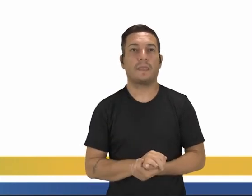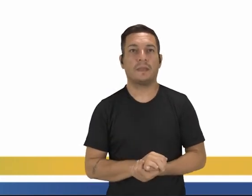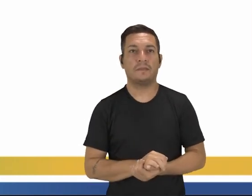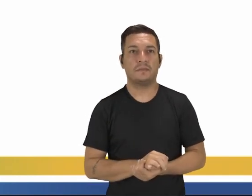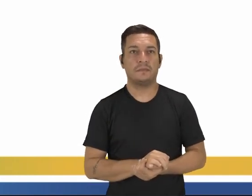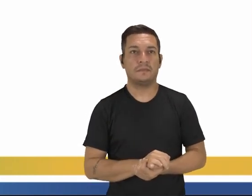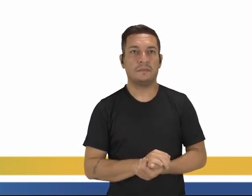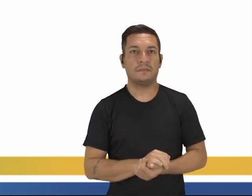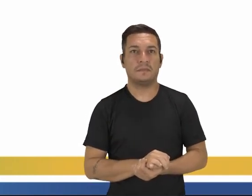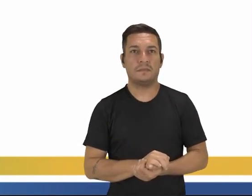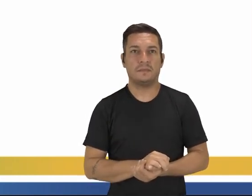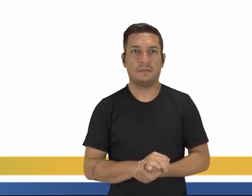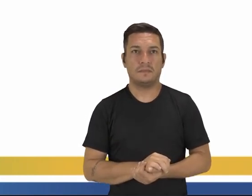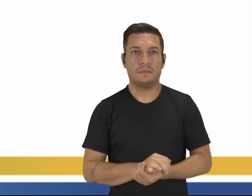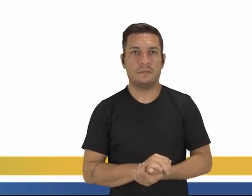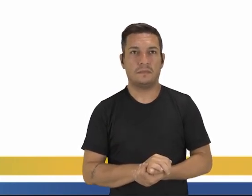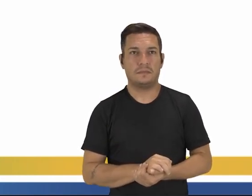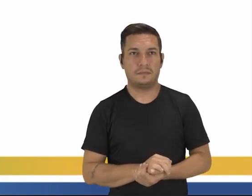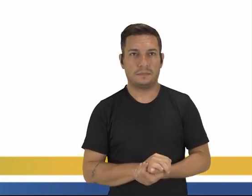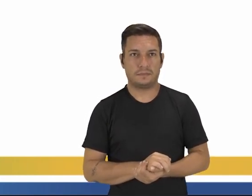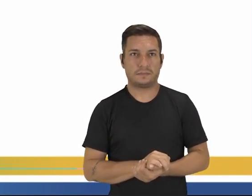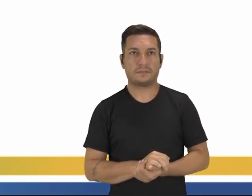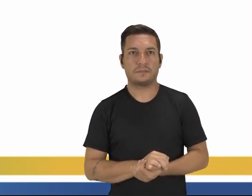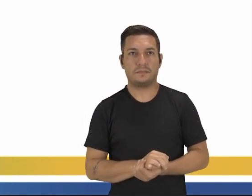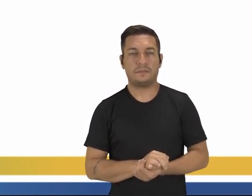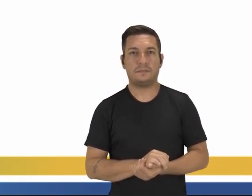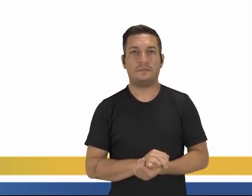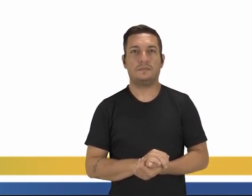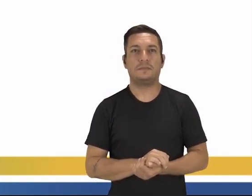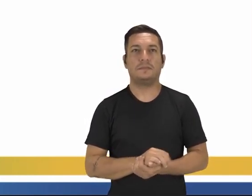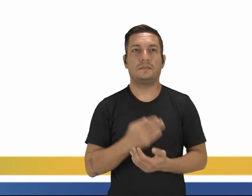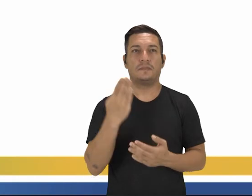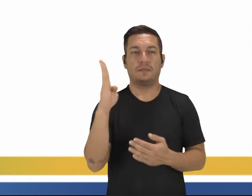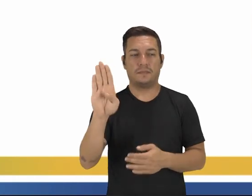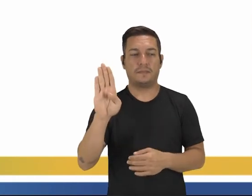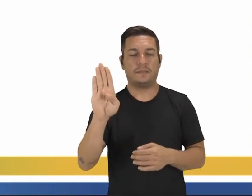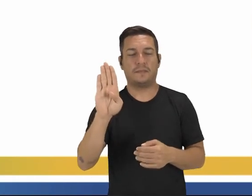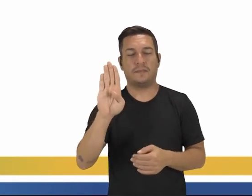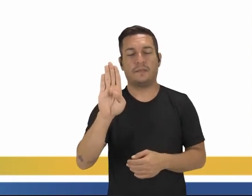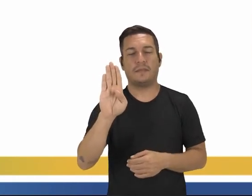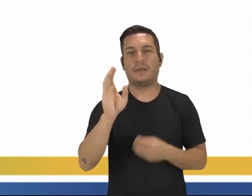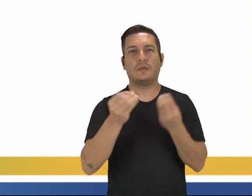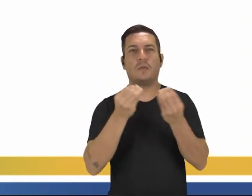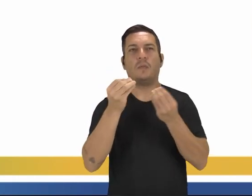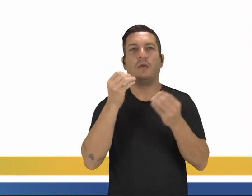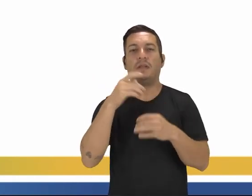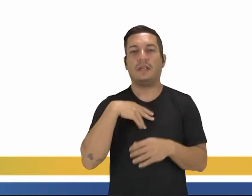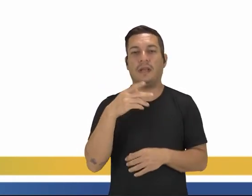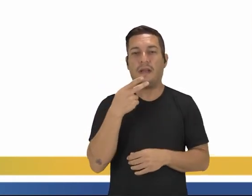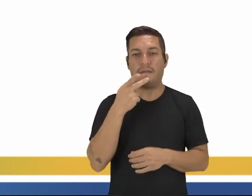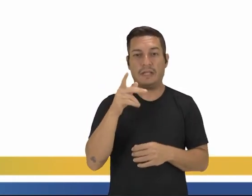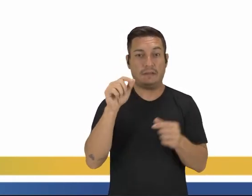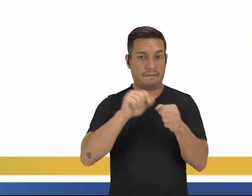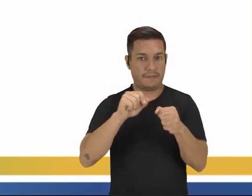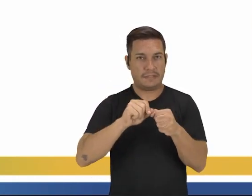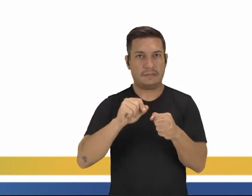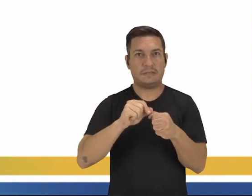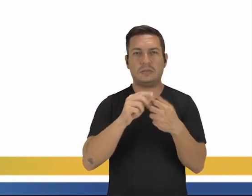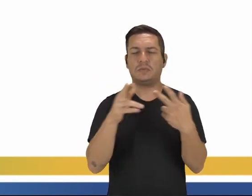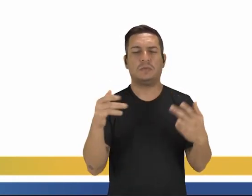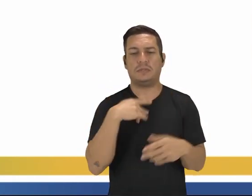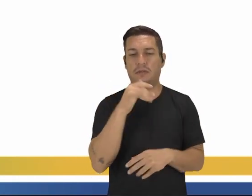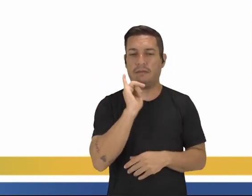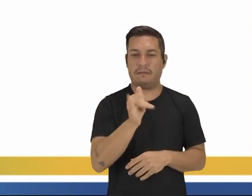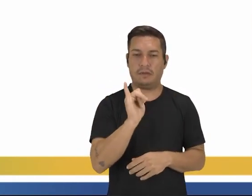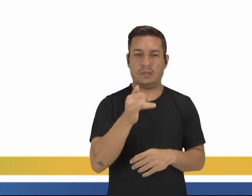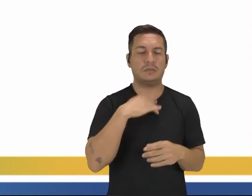dicho al hecho, do dito ao feito, há muito trecho. Então, de uma coisa que você